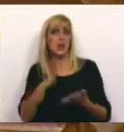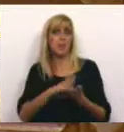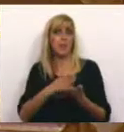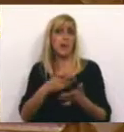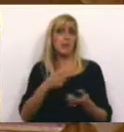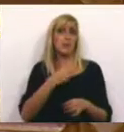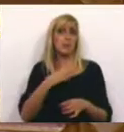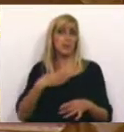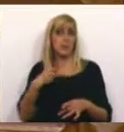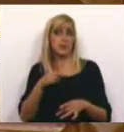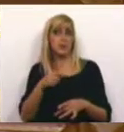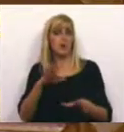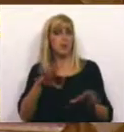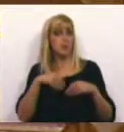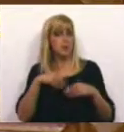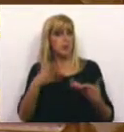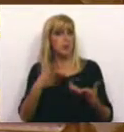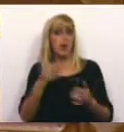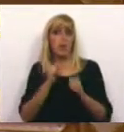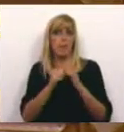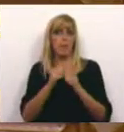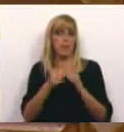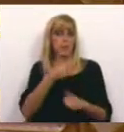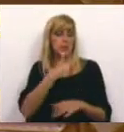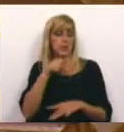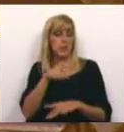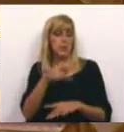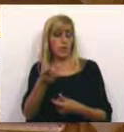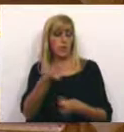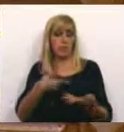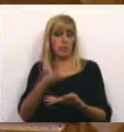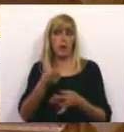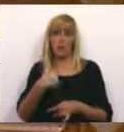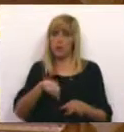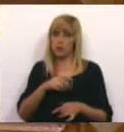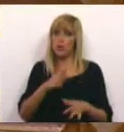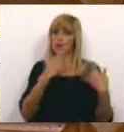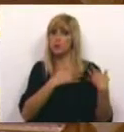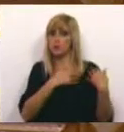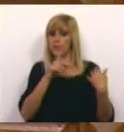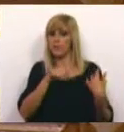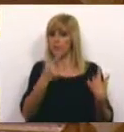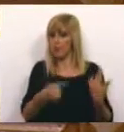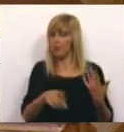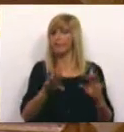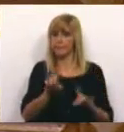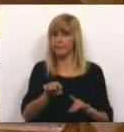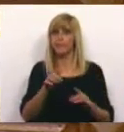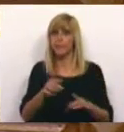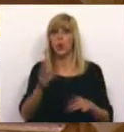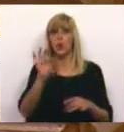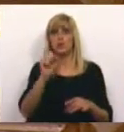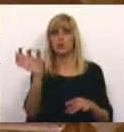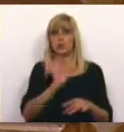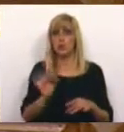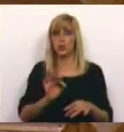empresas, não só porque assumem um papel verdadeiramente decisivo na nossa economia, mas também porque são responsáveis por mais de 80% do emprego